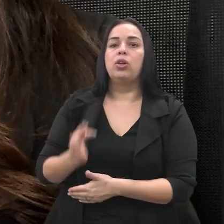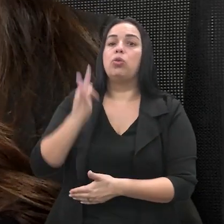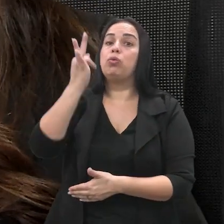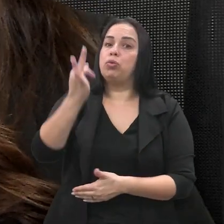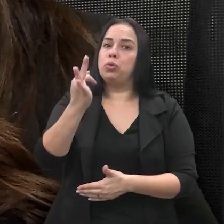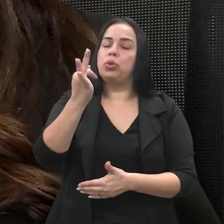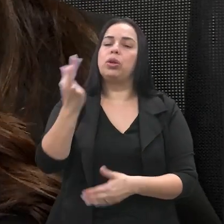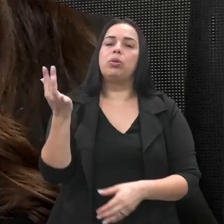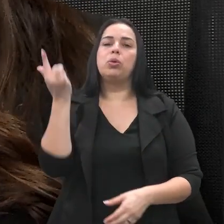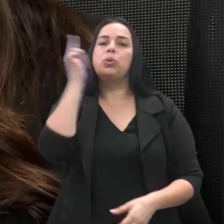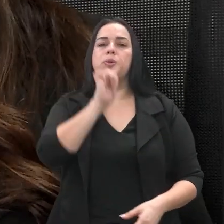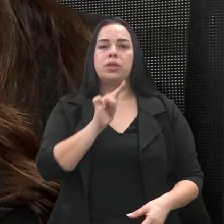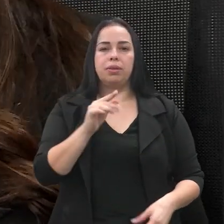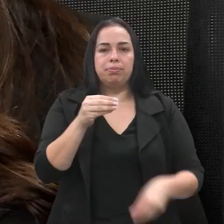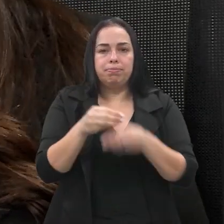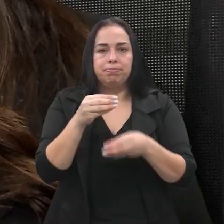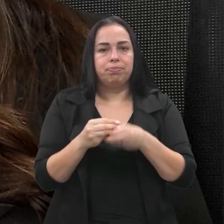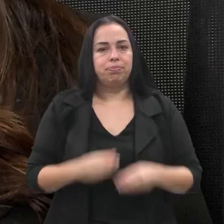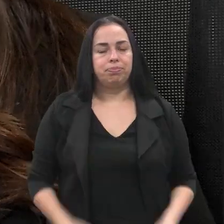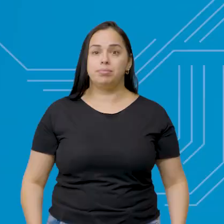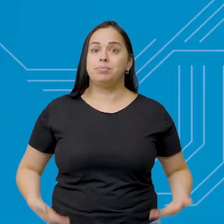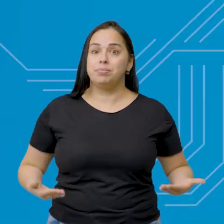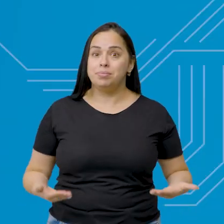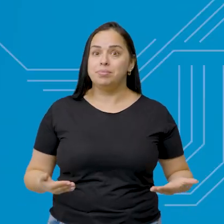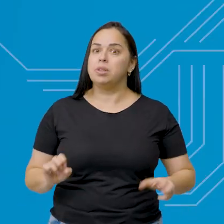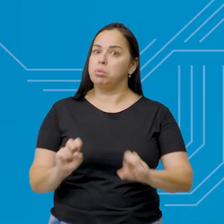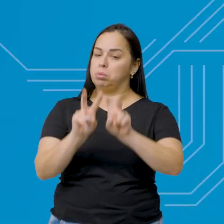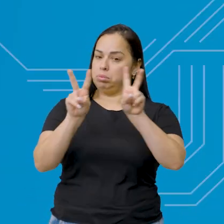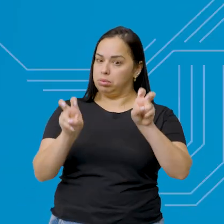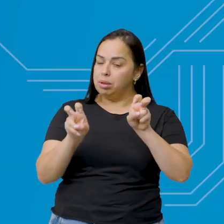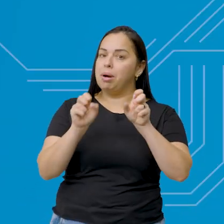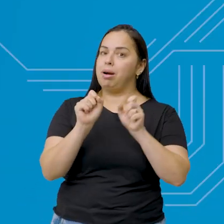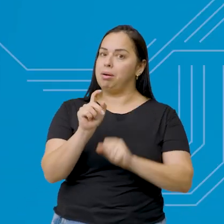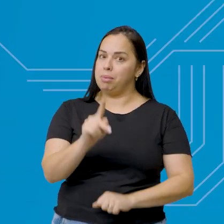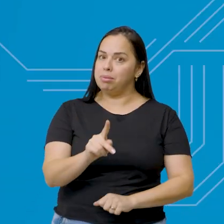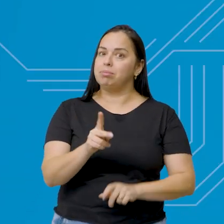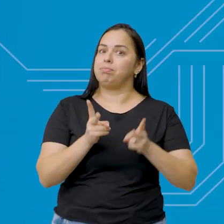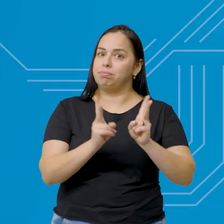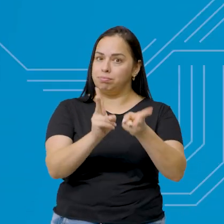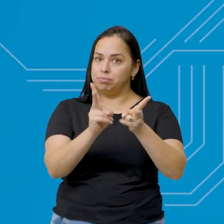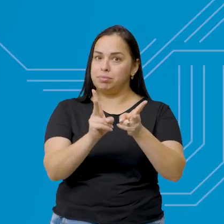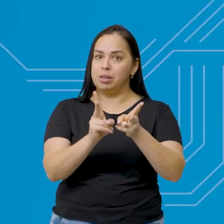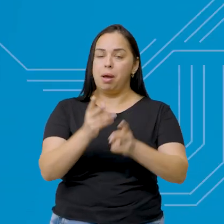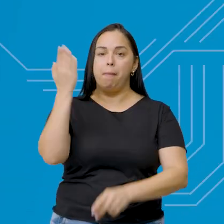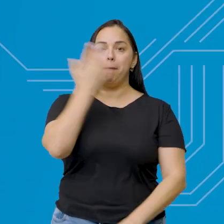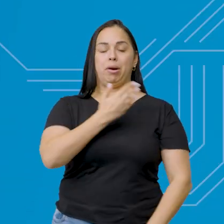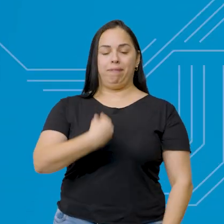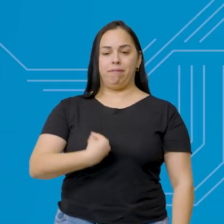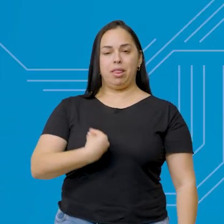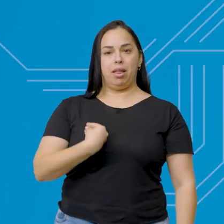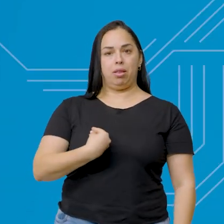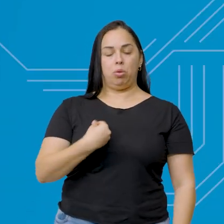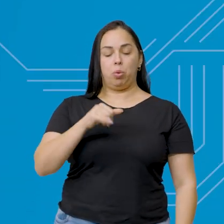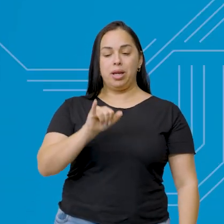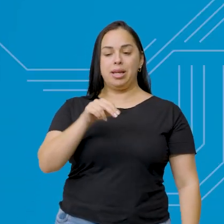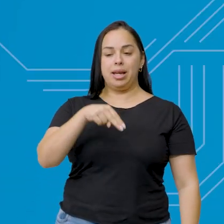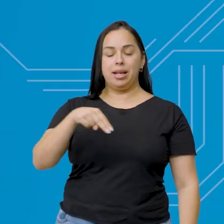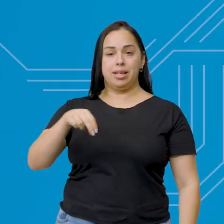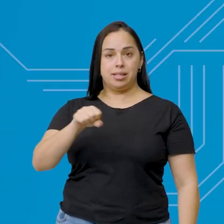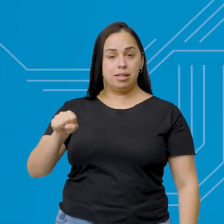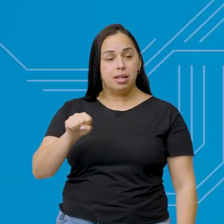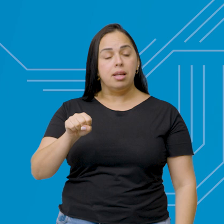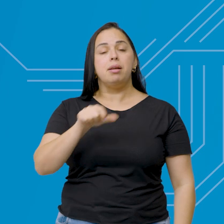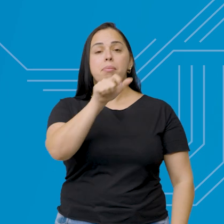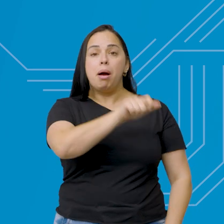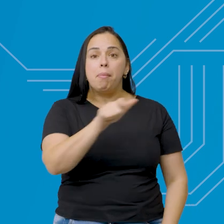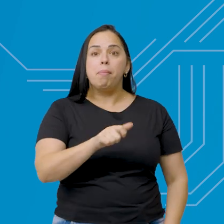para ter outras fontes de renda futuramente. E falando em aposentadoria, a prova de vida do INSS é um procedimento